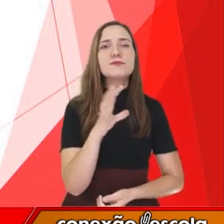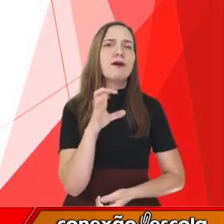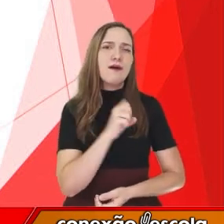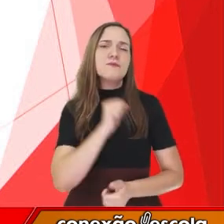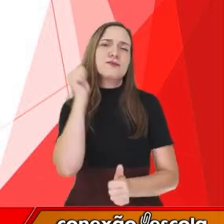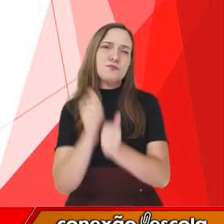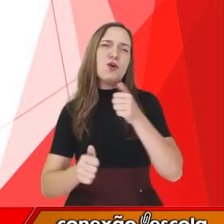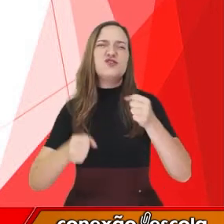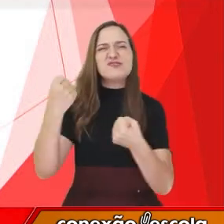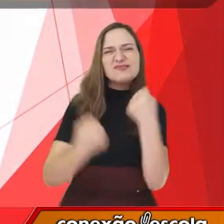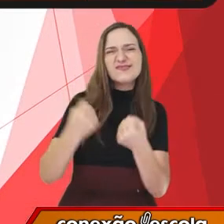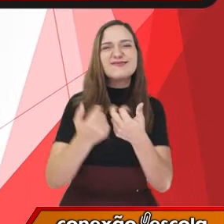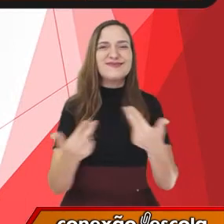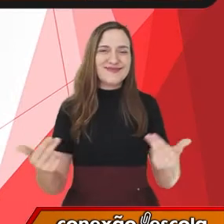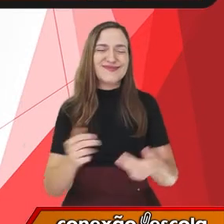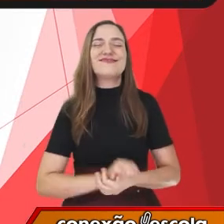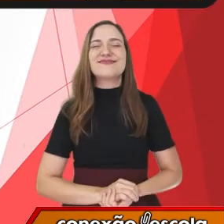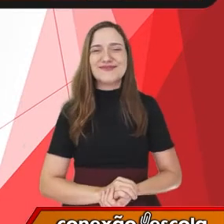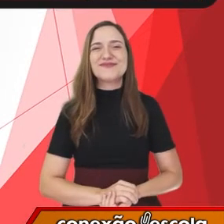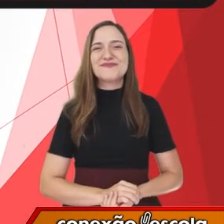2 automobilismo.